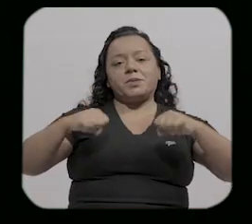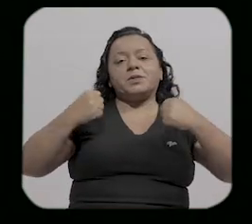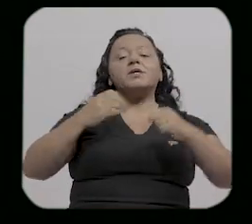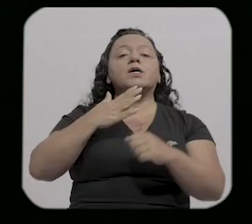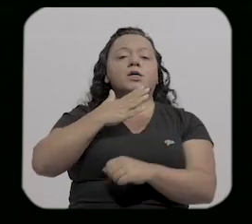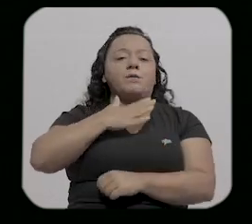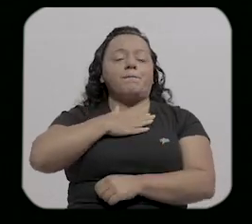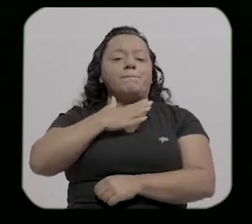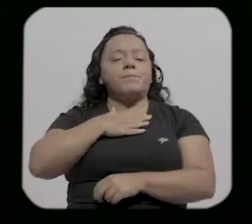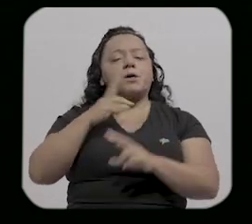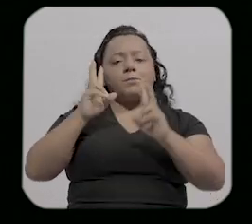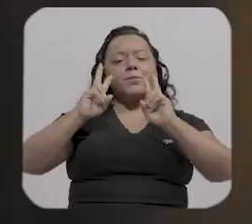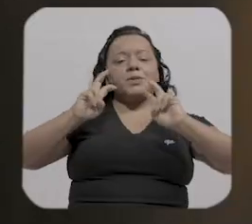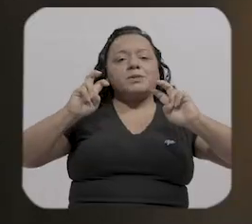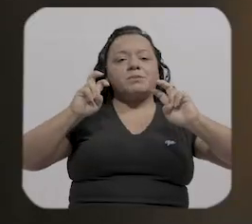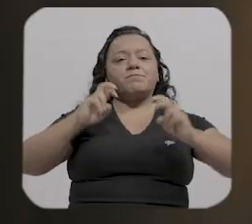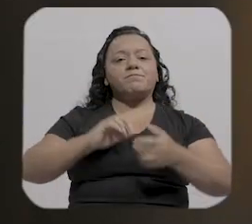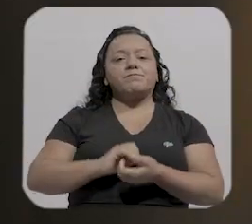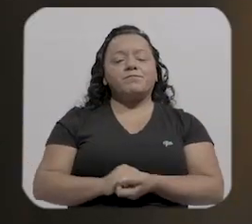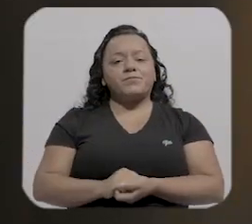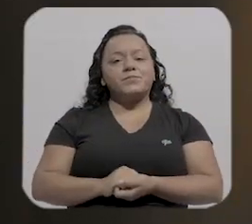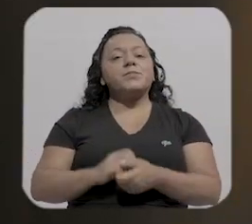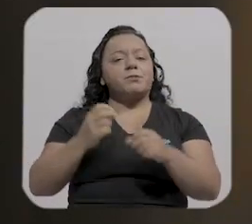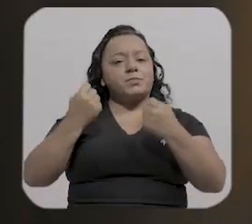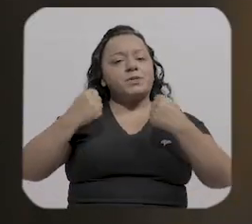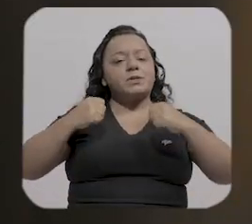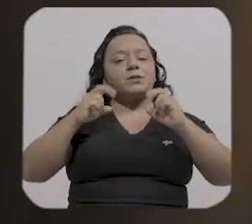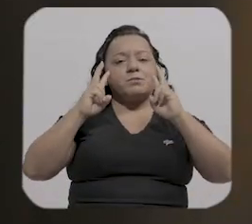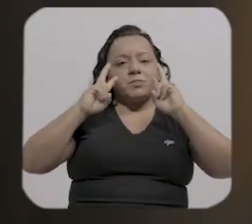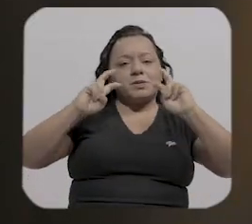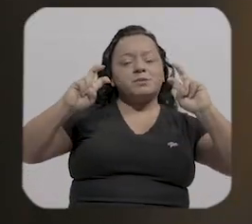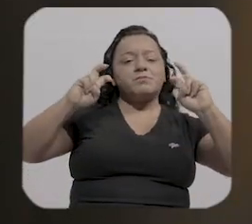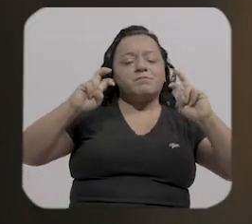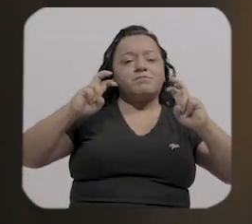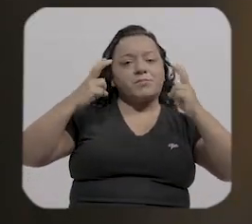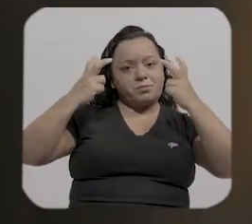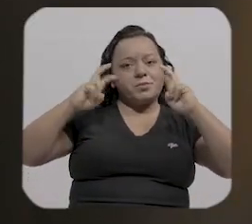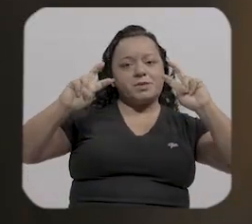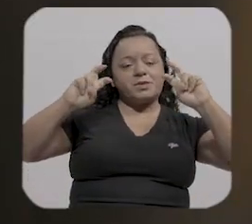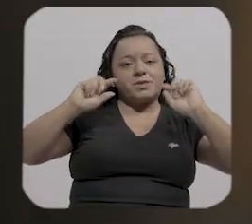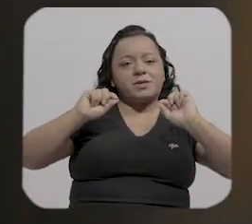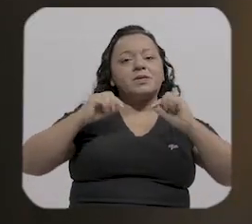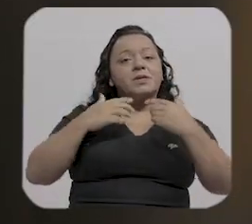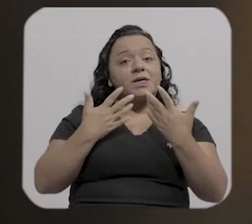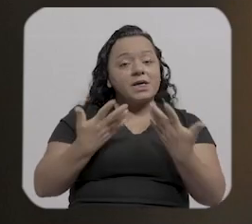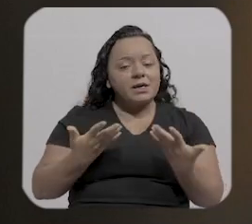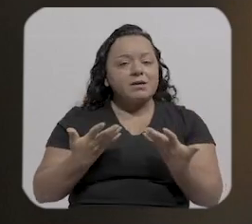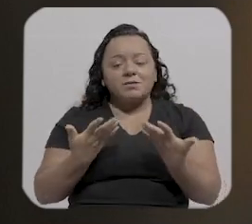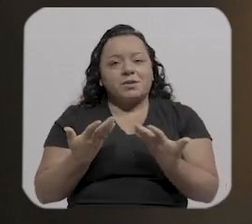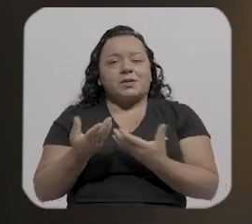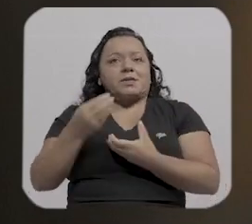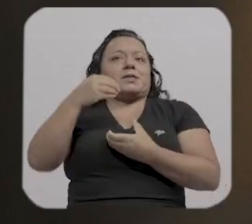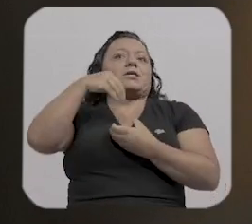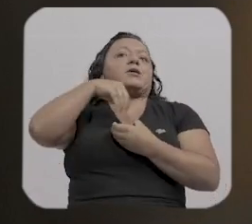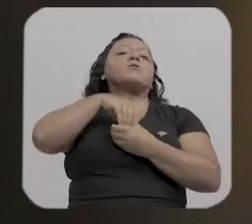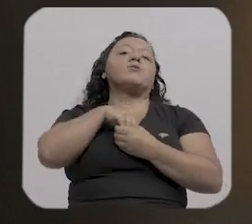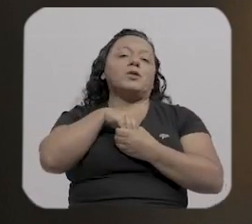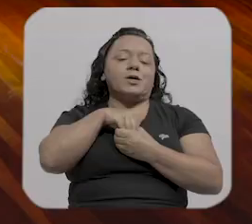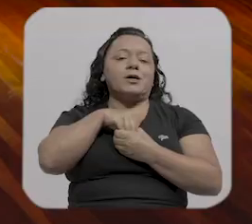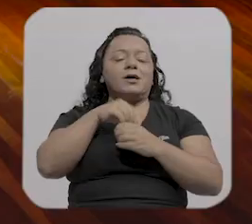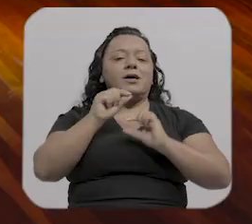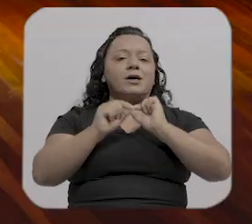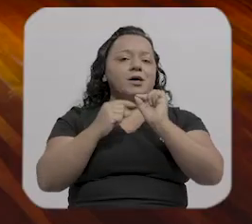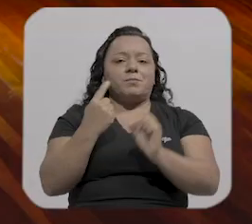isso, né? Não é querer assim me colocar como único, não é nada